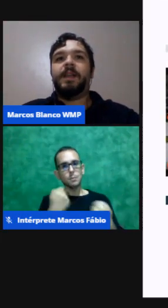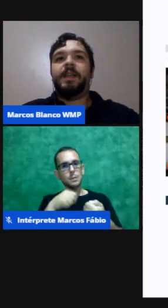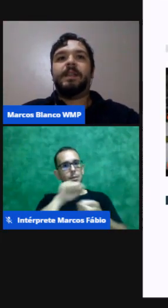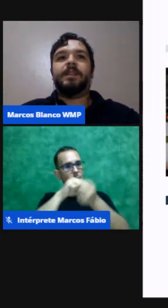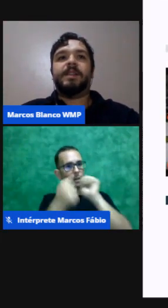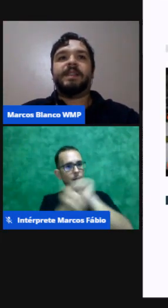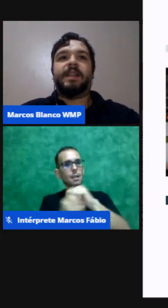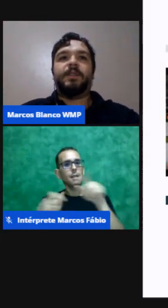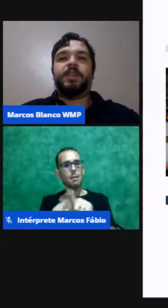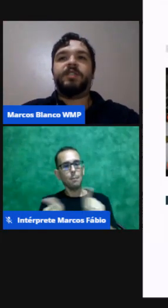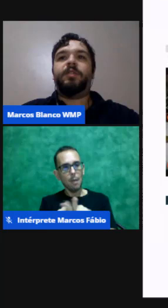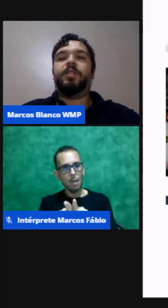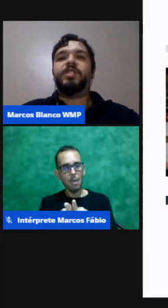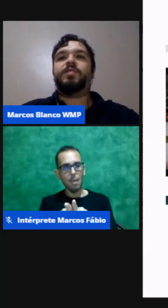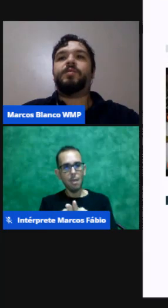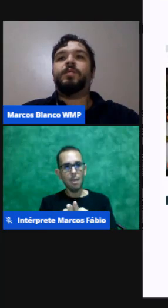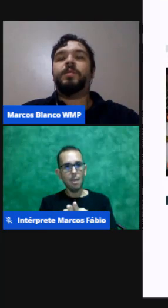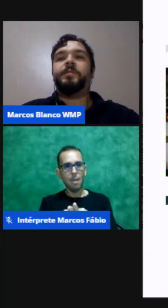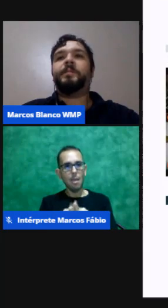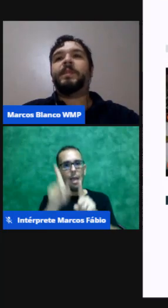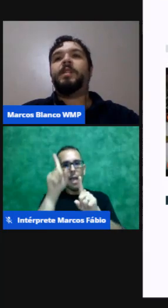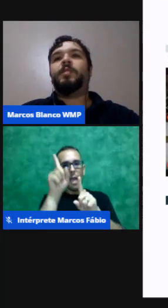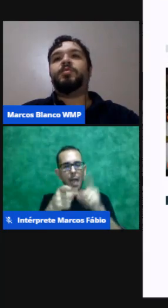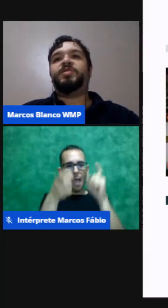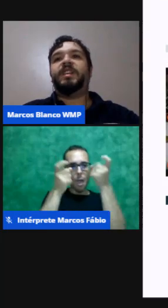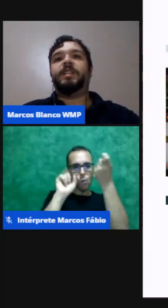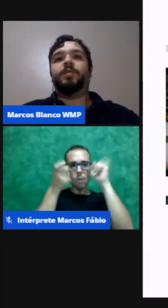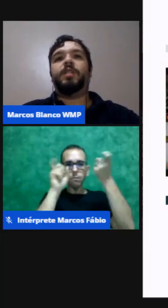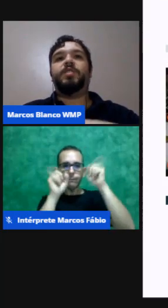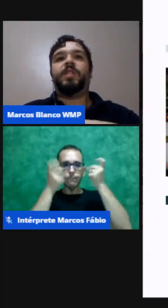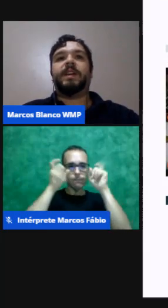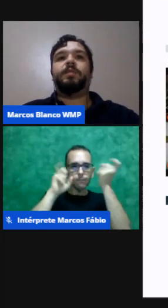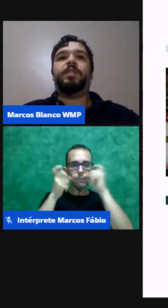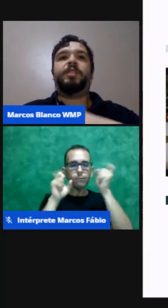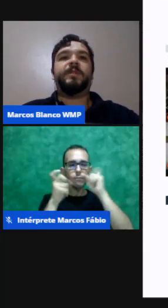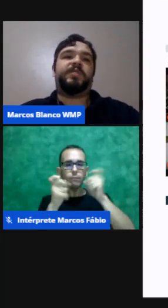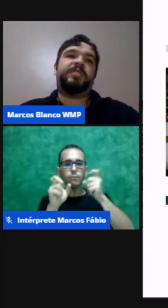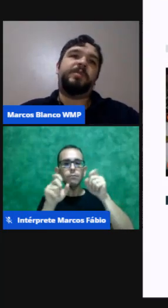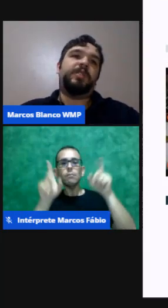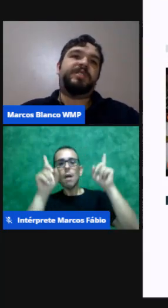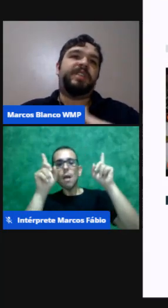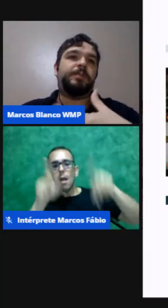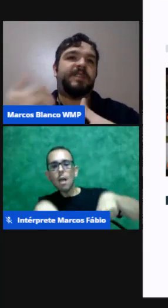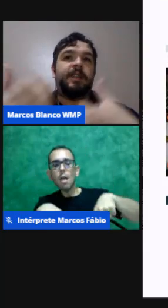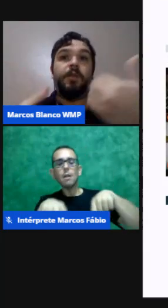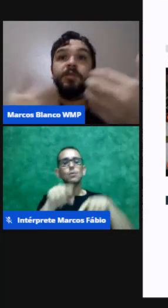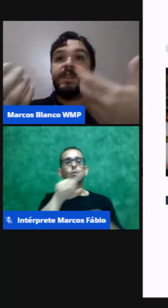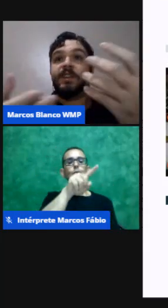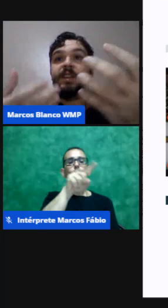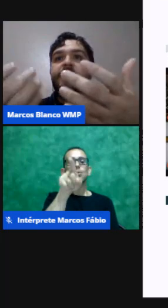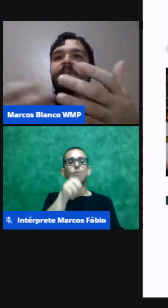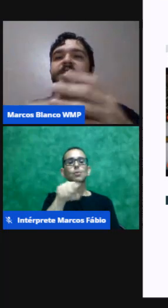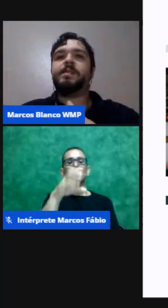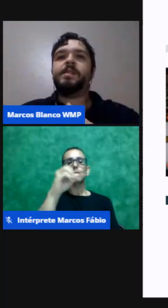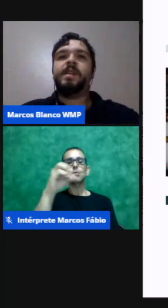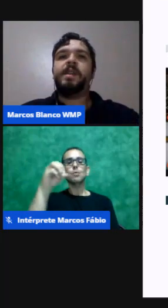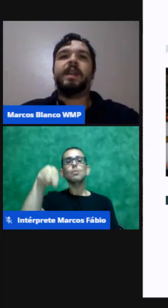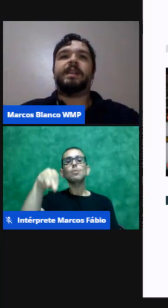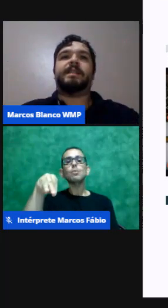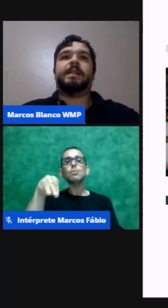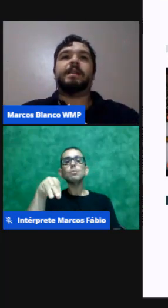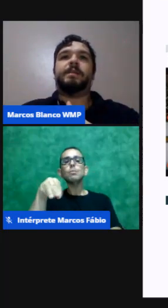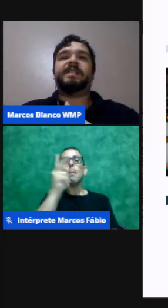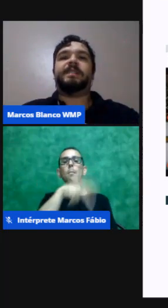adaptar, né? Então, essas aqui foram as reuniões com os diretores, coordenadores, professores de biologia, pode ser que algum de vocês já tenha